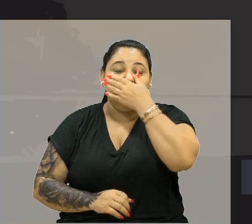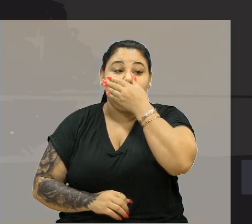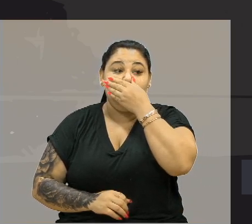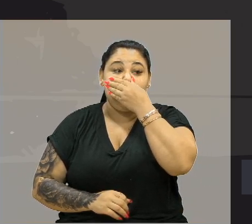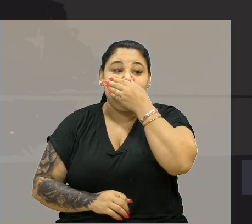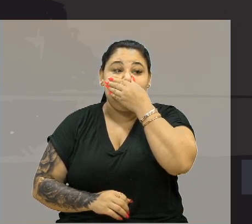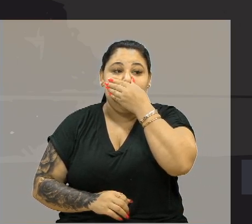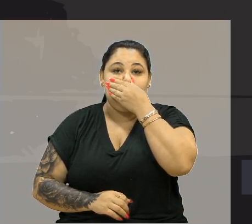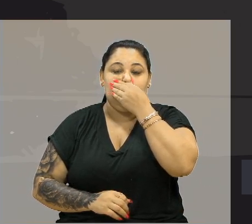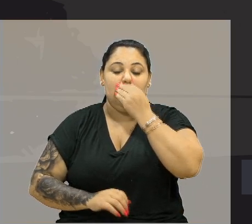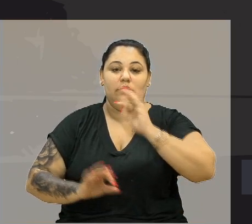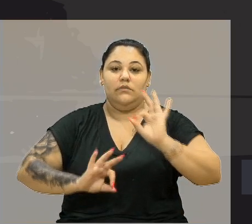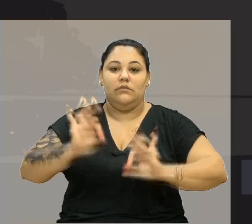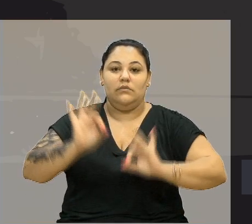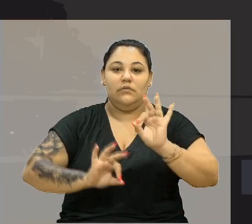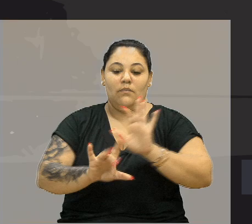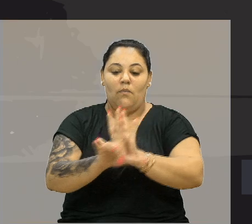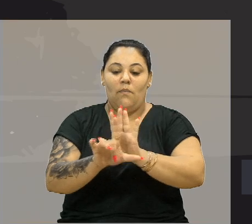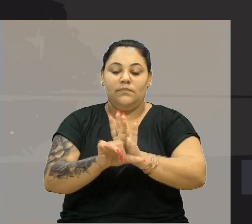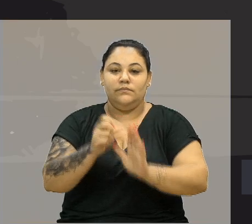O projeto de lei número